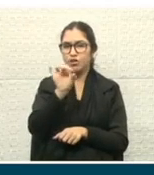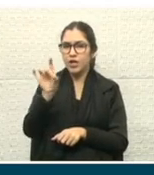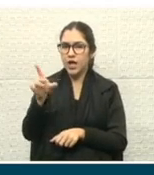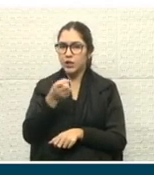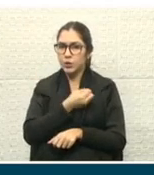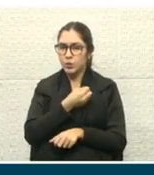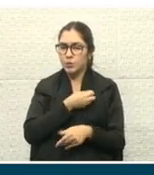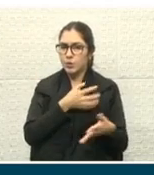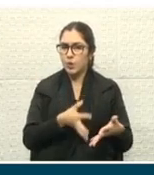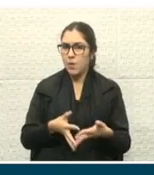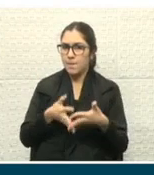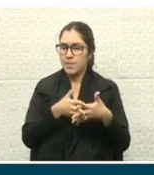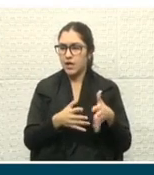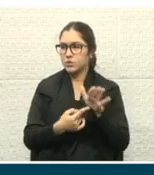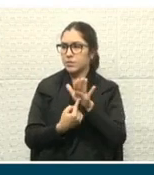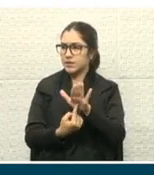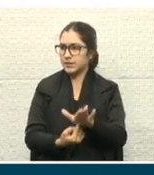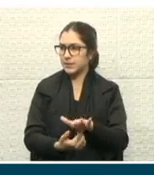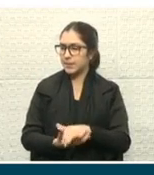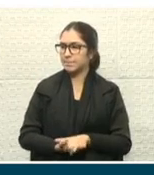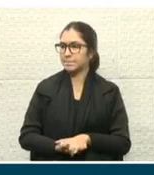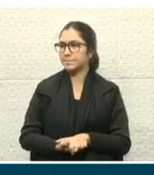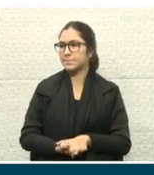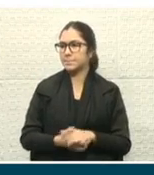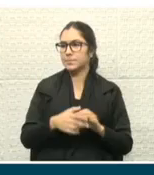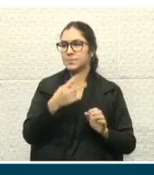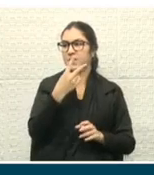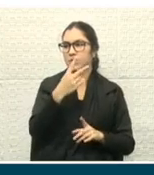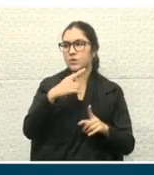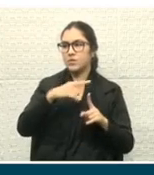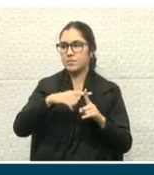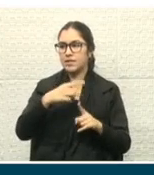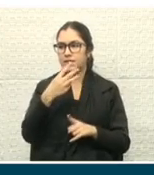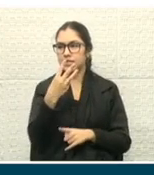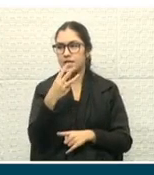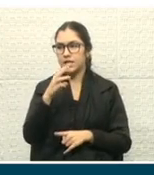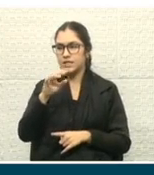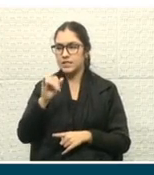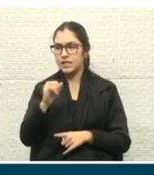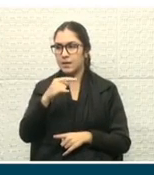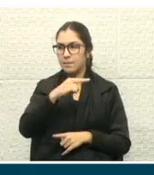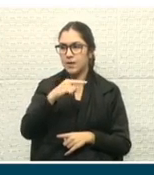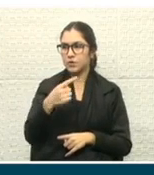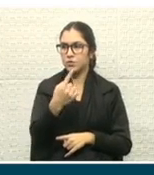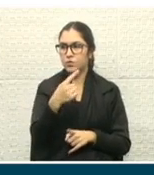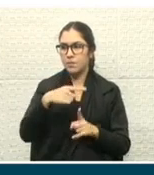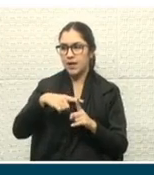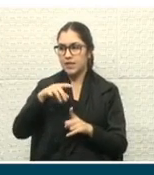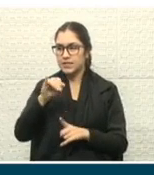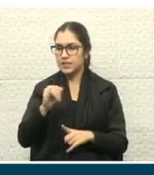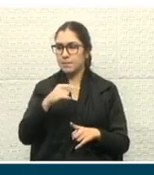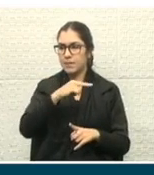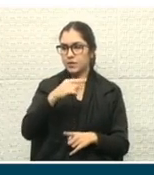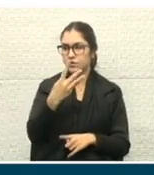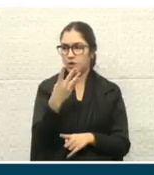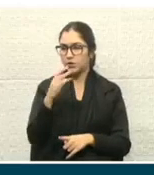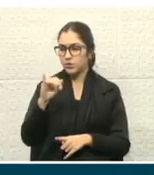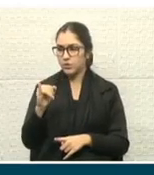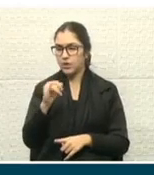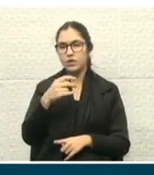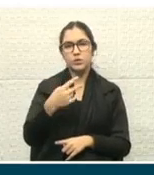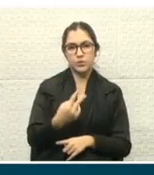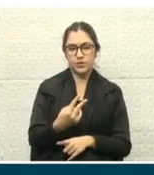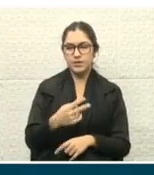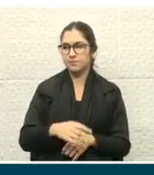dos números complexos apresentados. 2 mais 3i, menos 1 mais i, menos 4i e